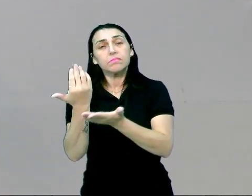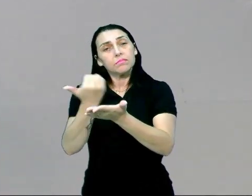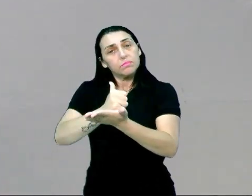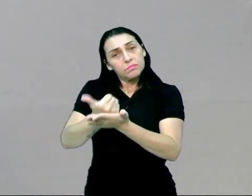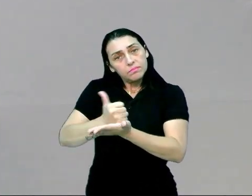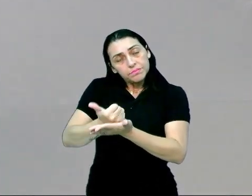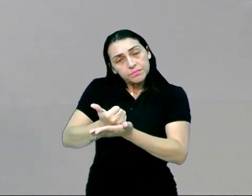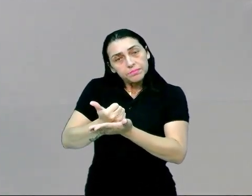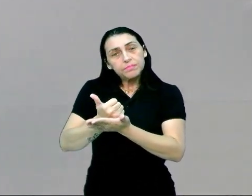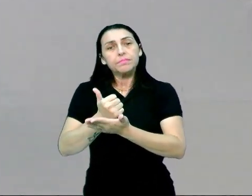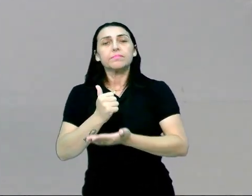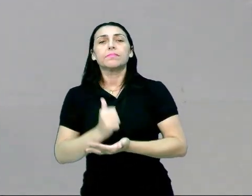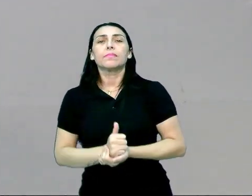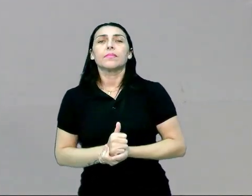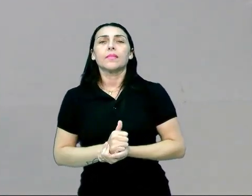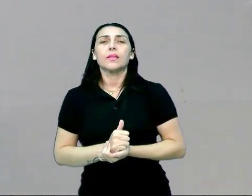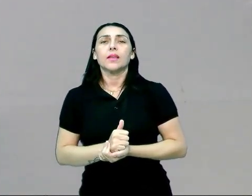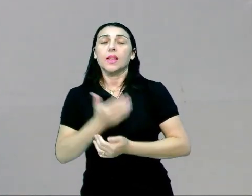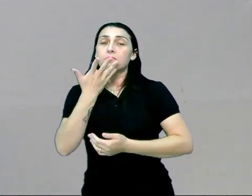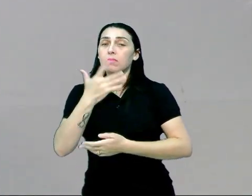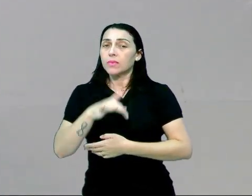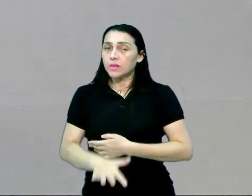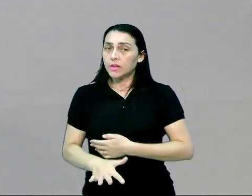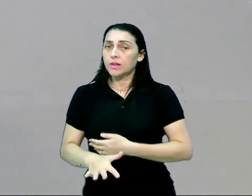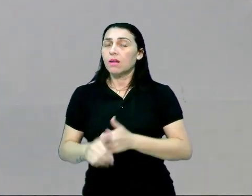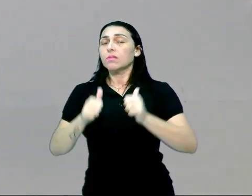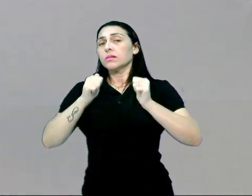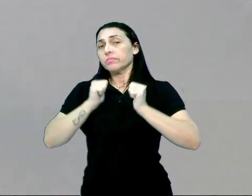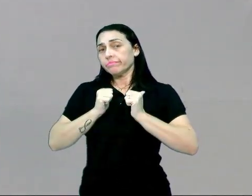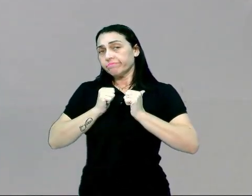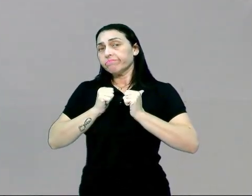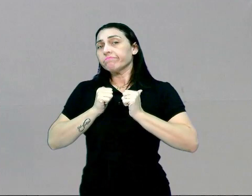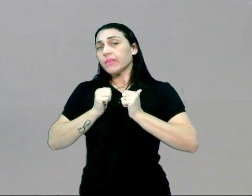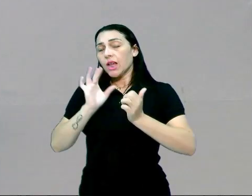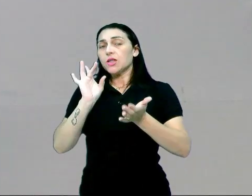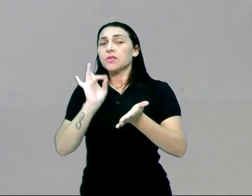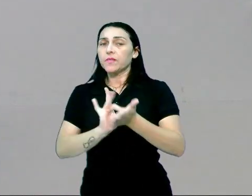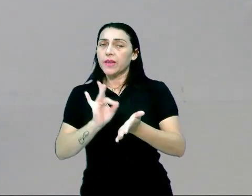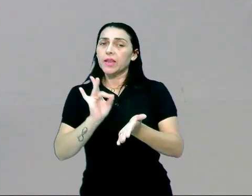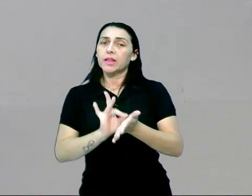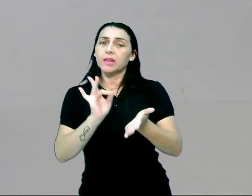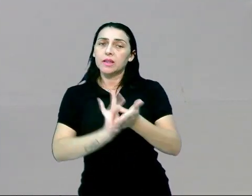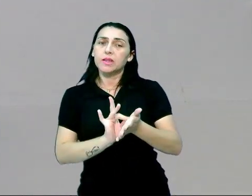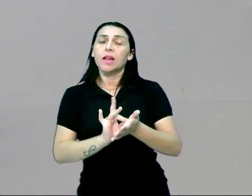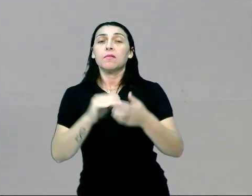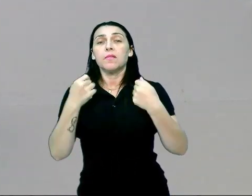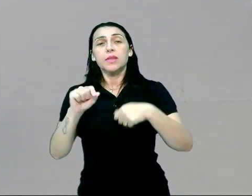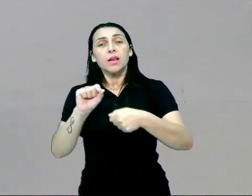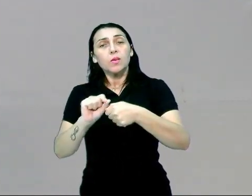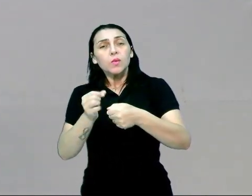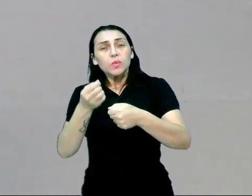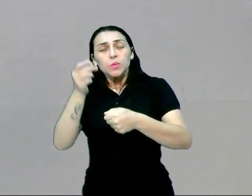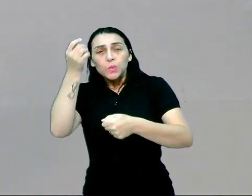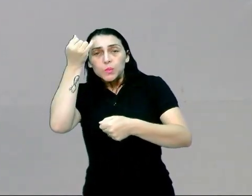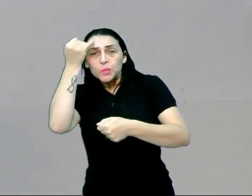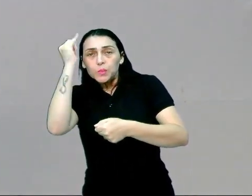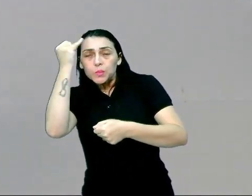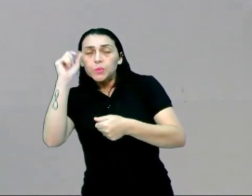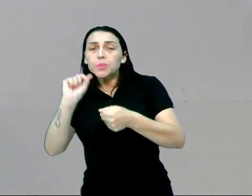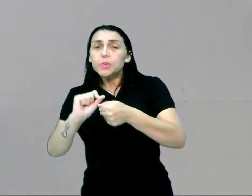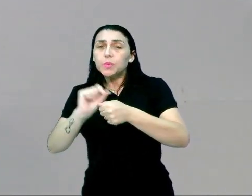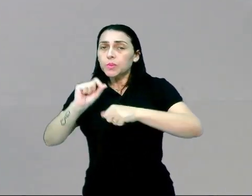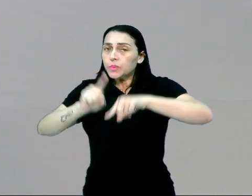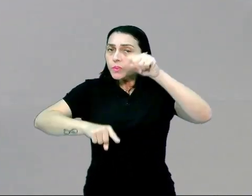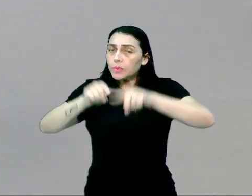né, da parte física, as crianças estão muito sedentárias, realmente, elas só ficam ali viciadas, vidradas. Vamos criar uma dinâmica, vamos criar